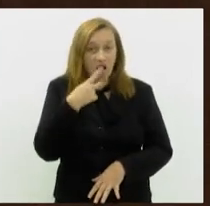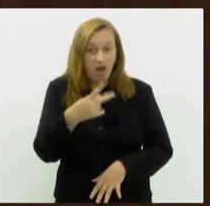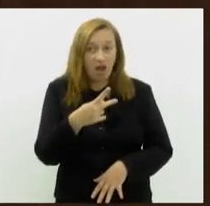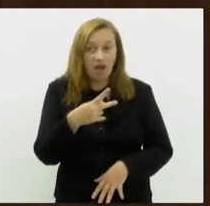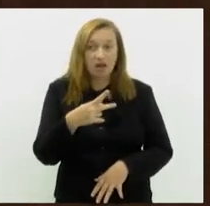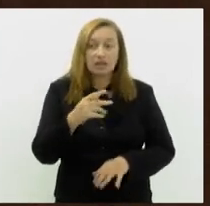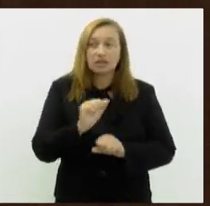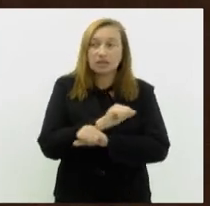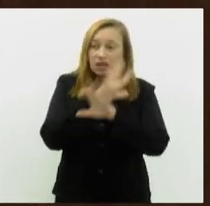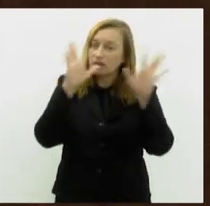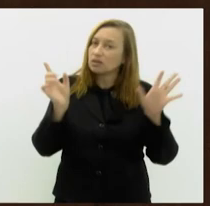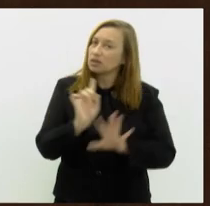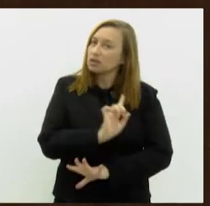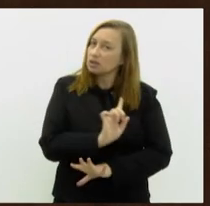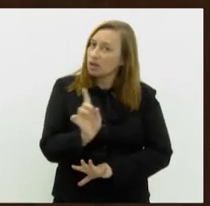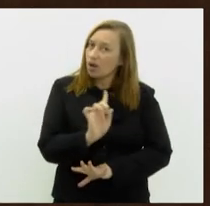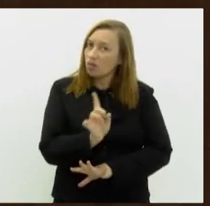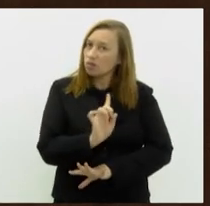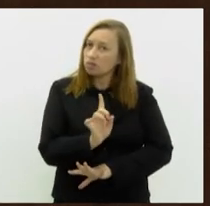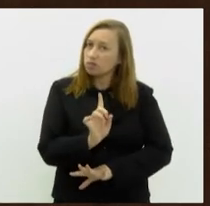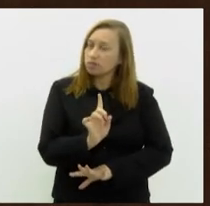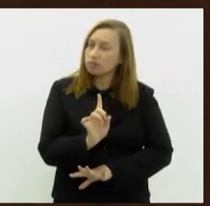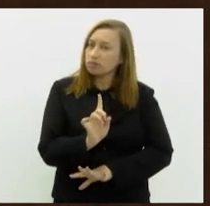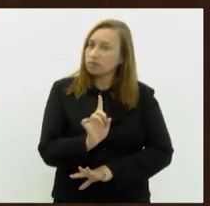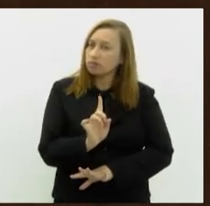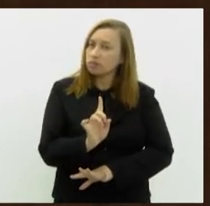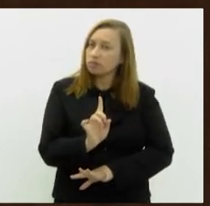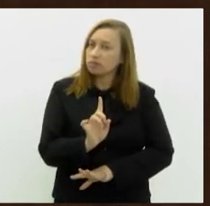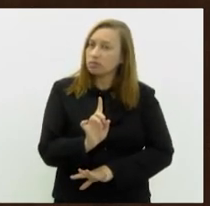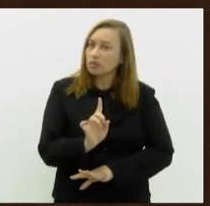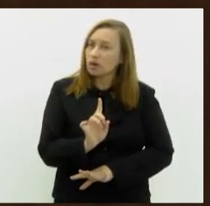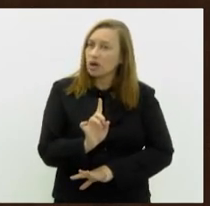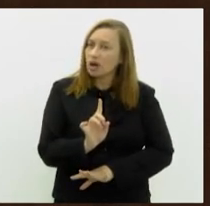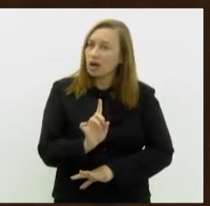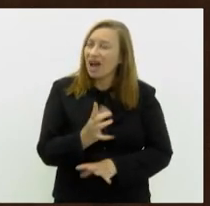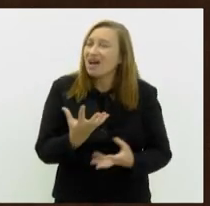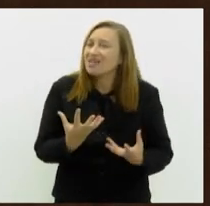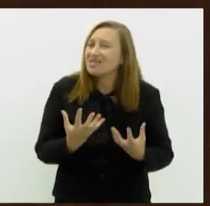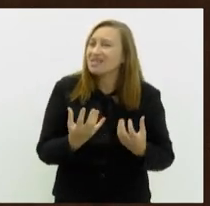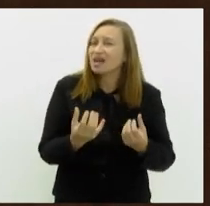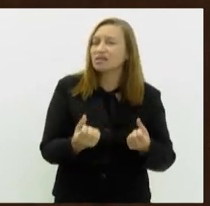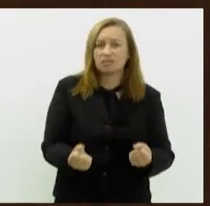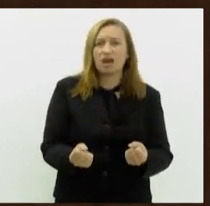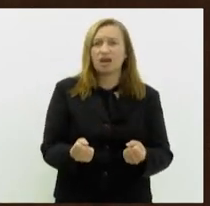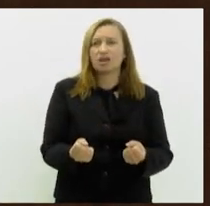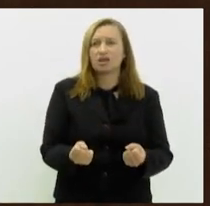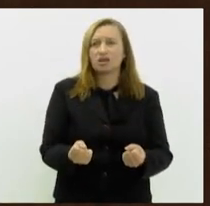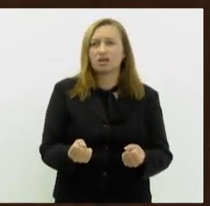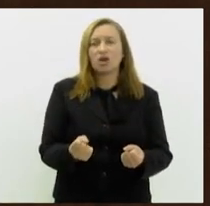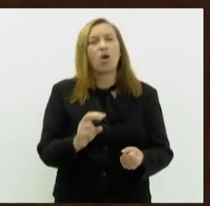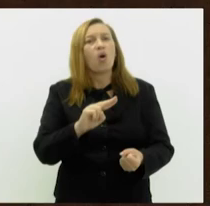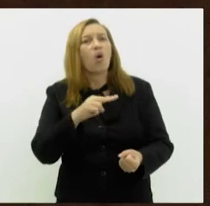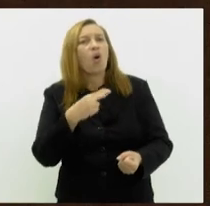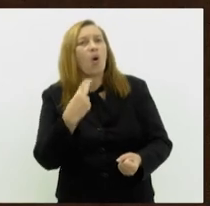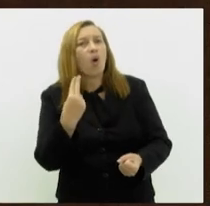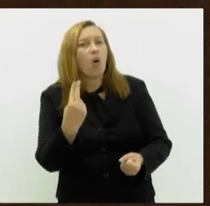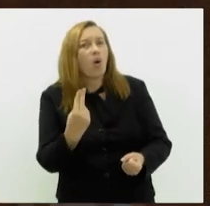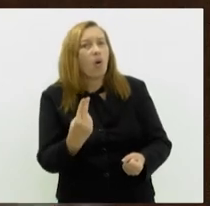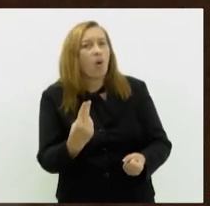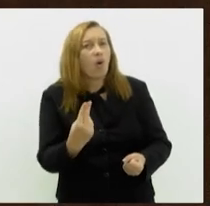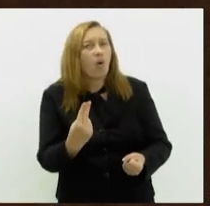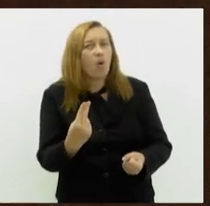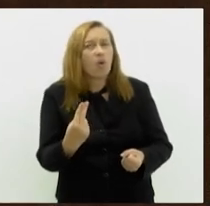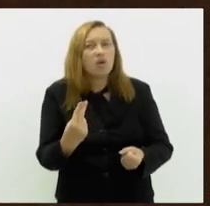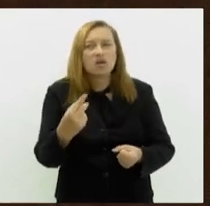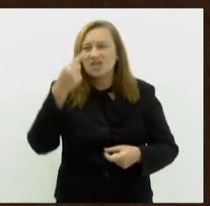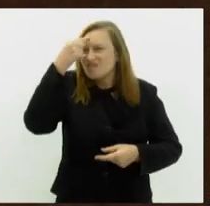que nós não devemos nem compactuar, nem tentar relativizar nenhum